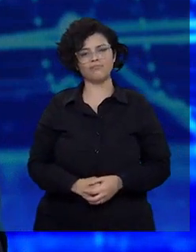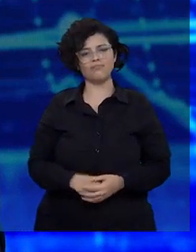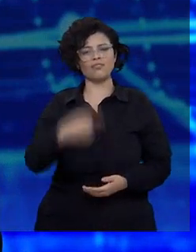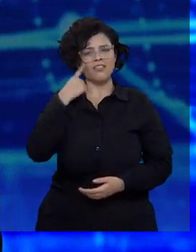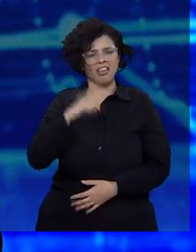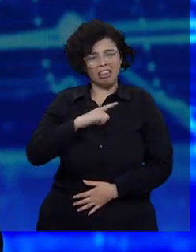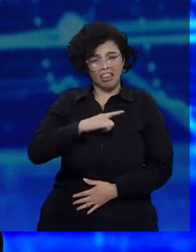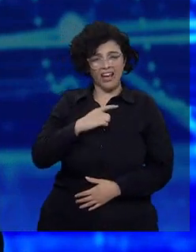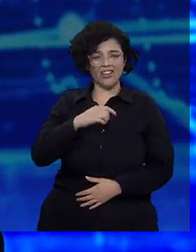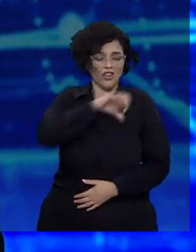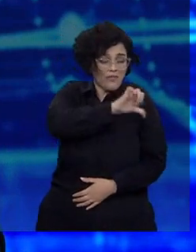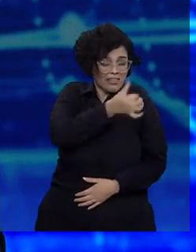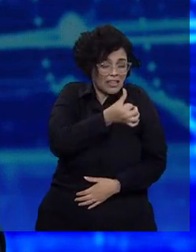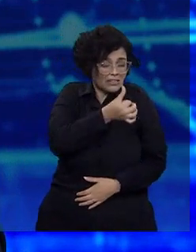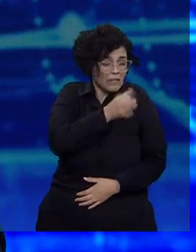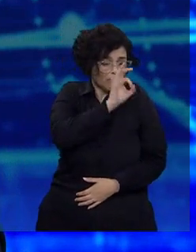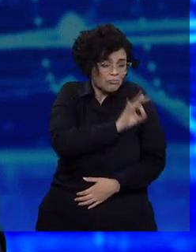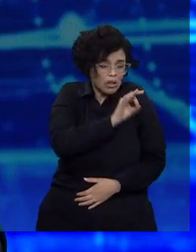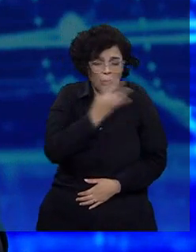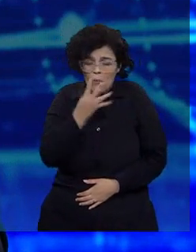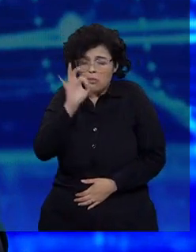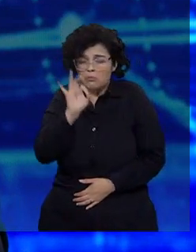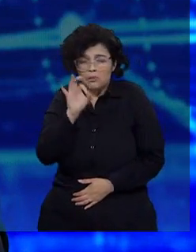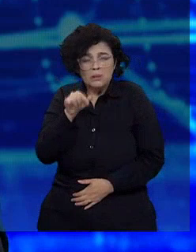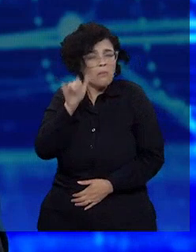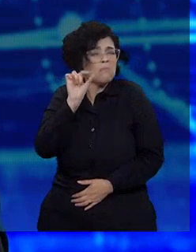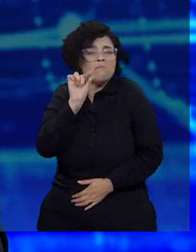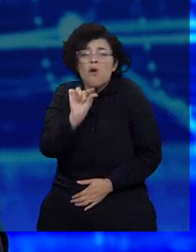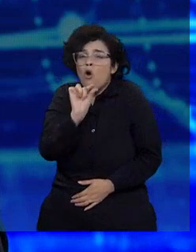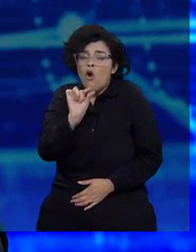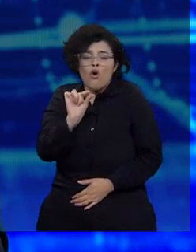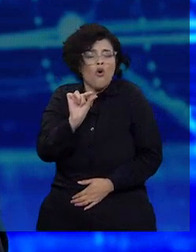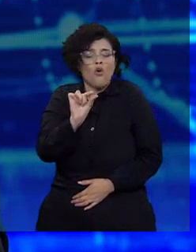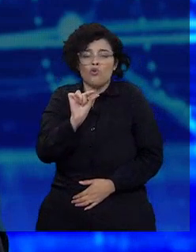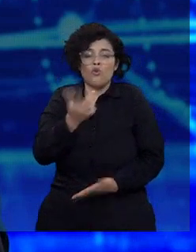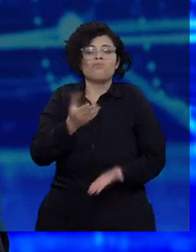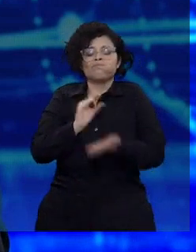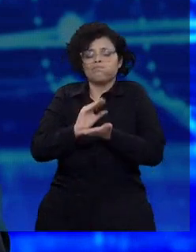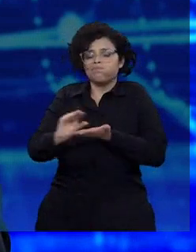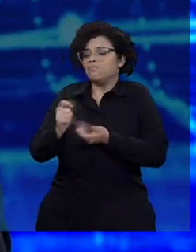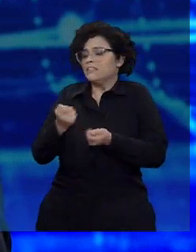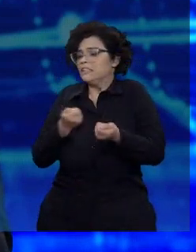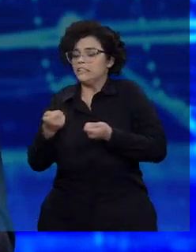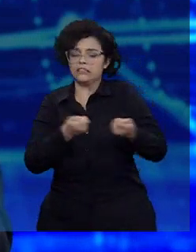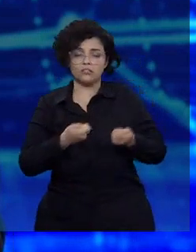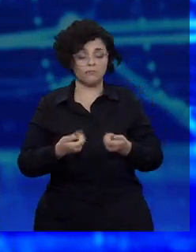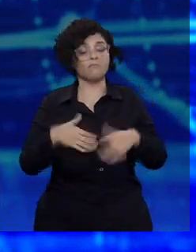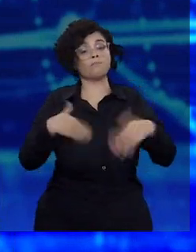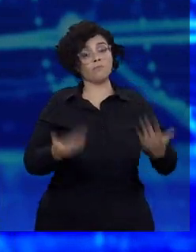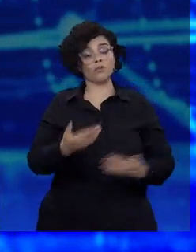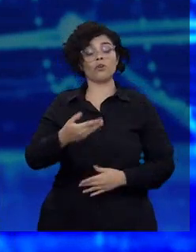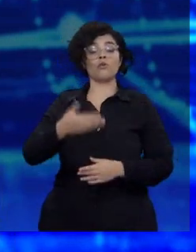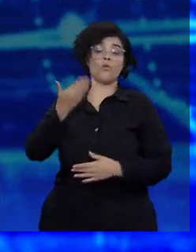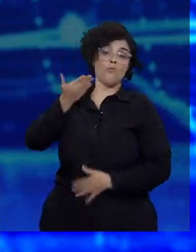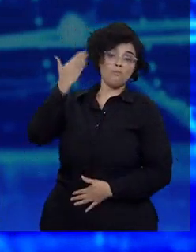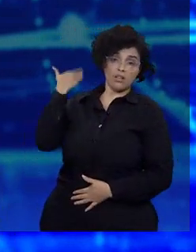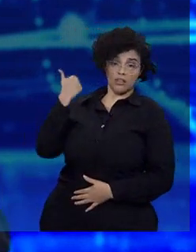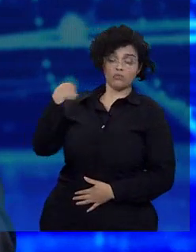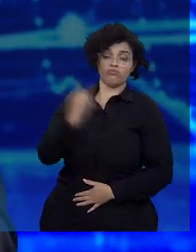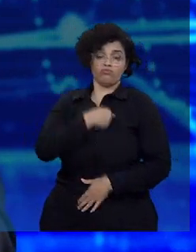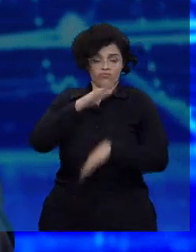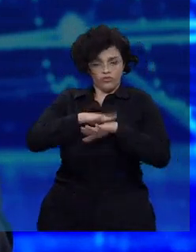4% do orçamento é muito pequeno mas tudo nós fazemos Como já faremos como fizemos no passado